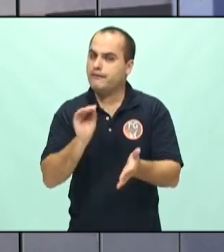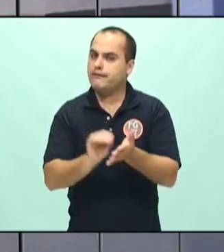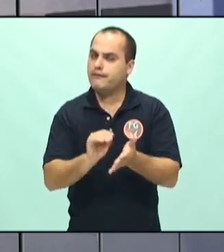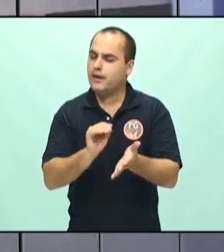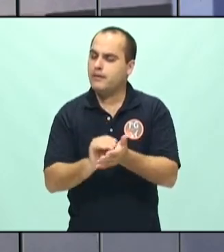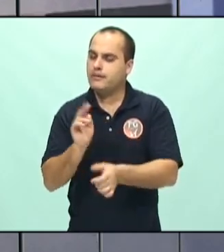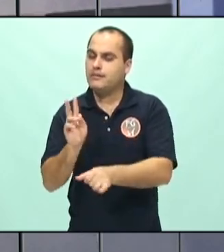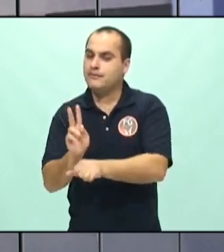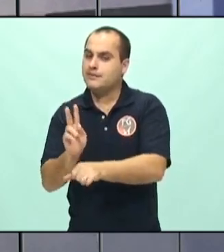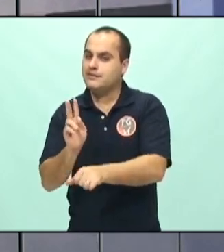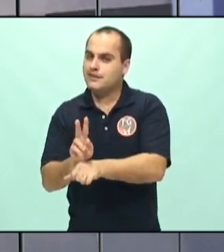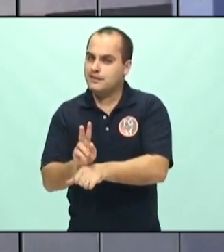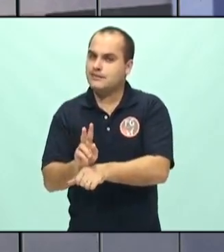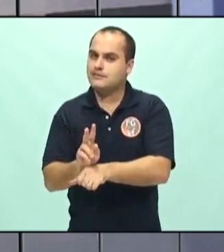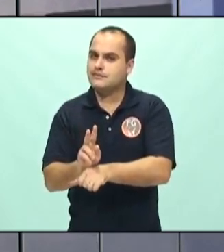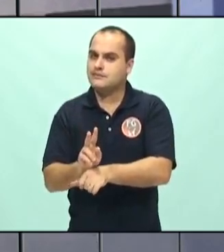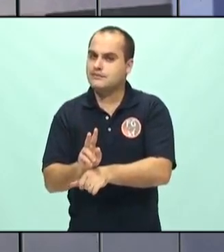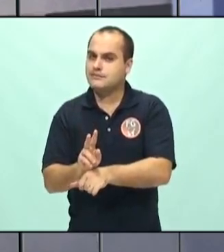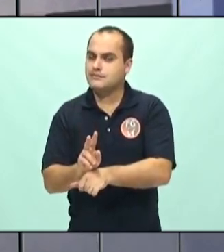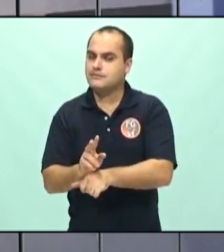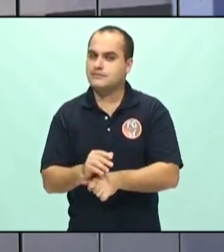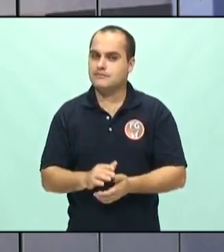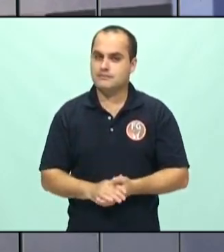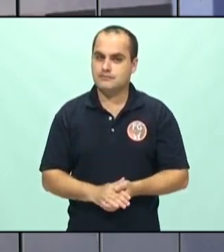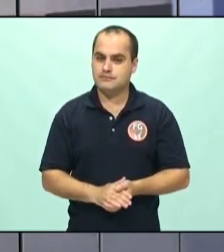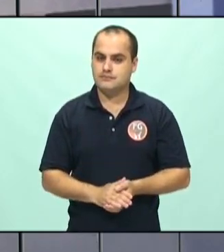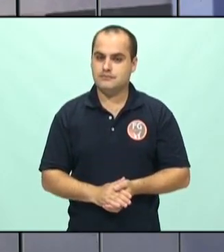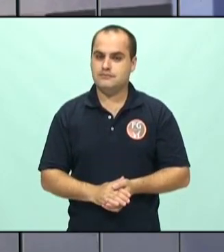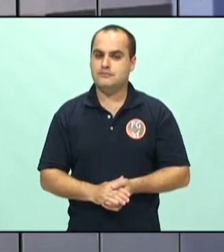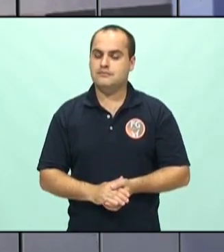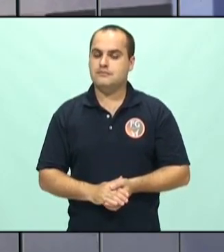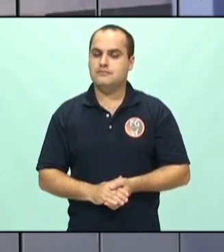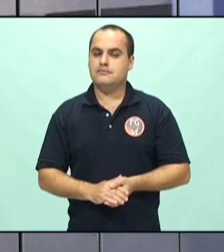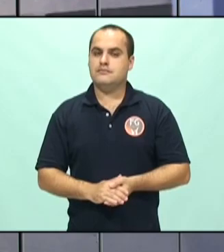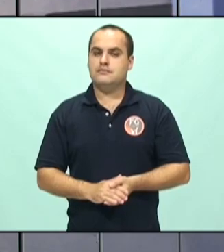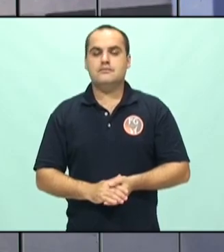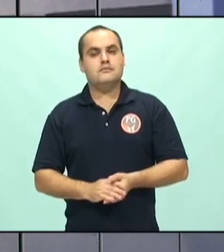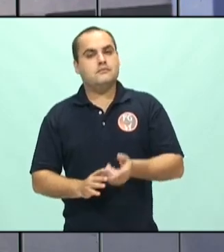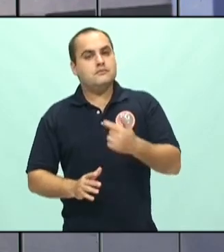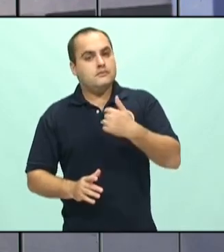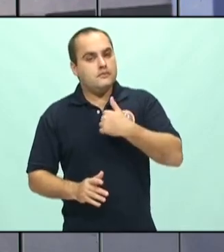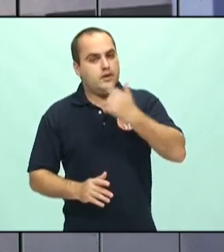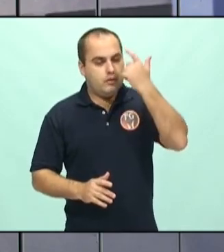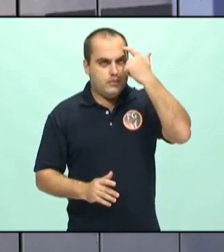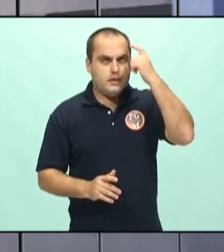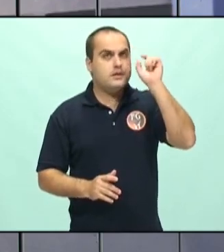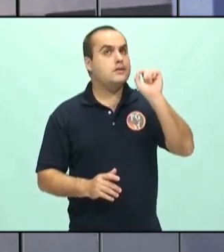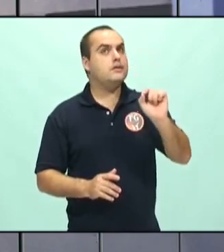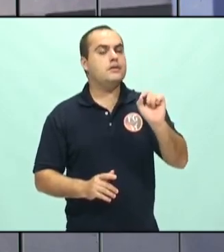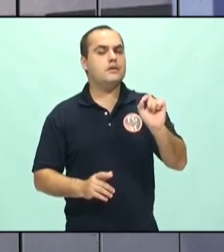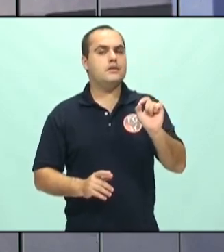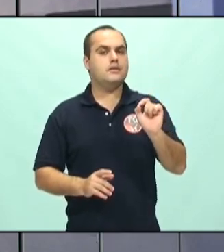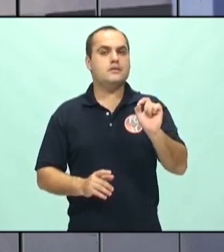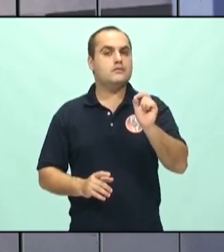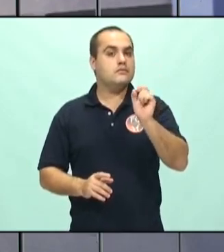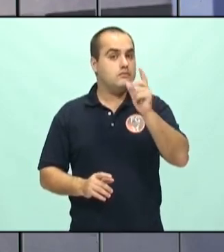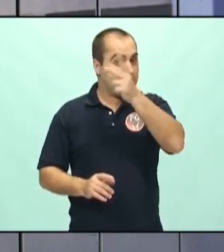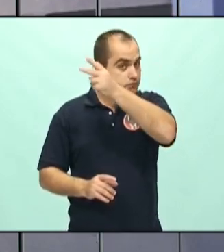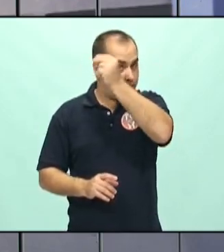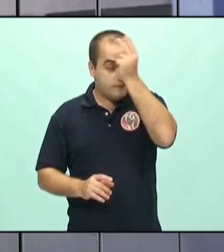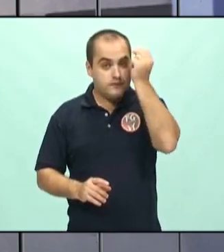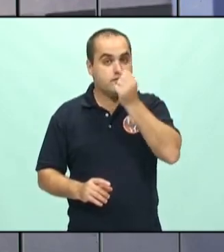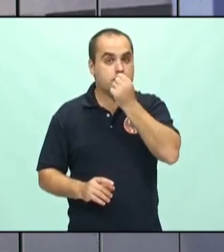cuidar mais e o que eu faço um pouco o executivo prefeito volnei é que